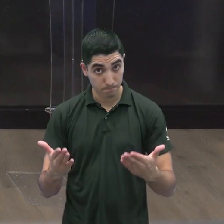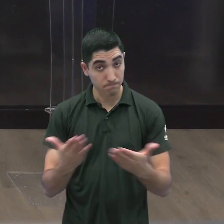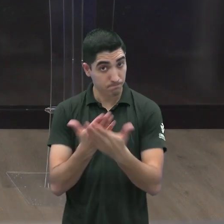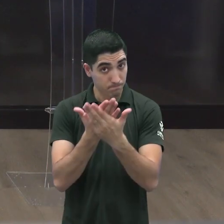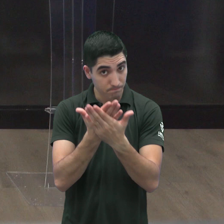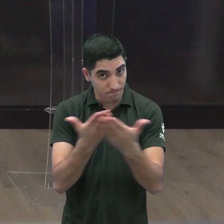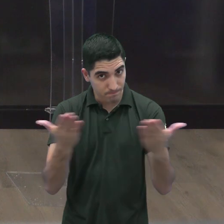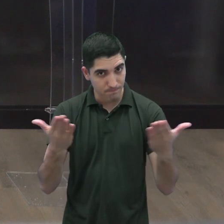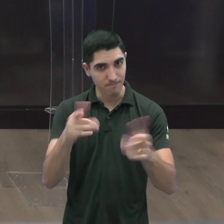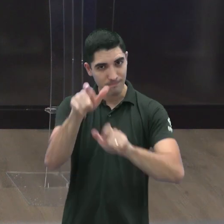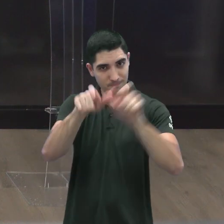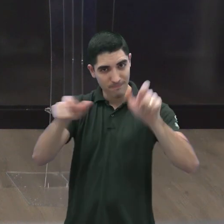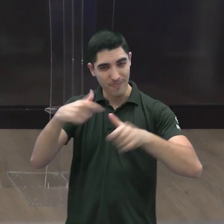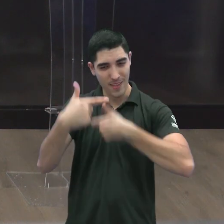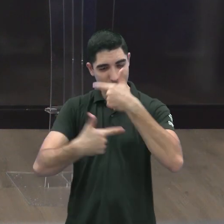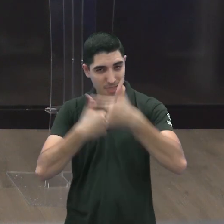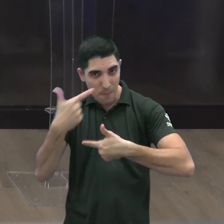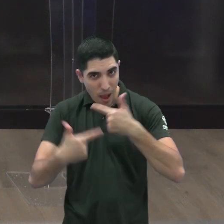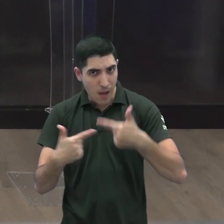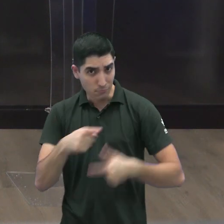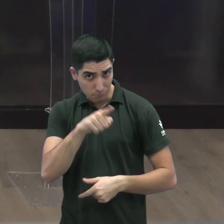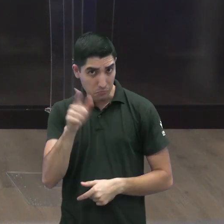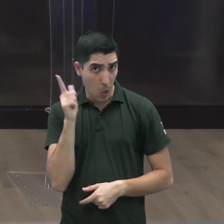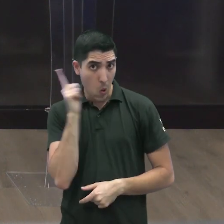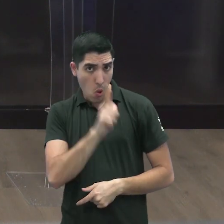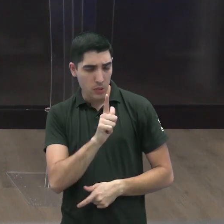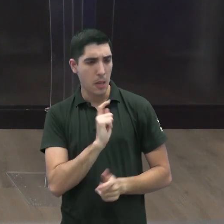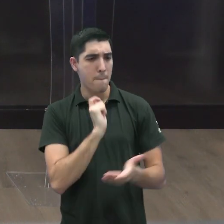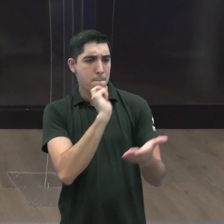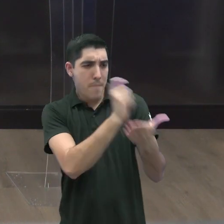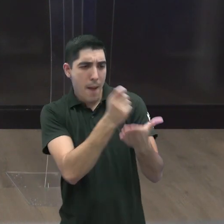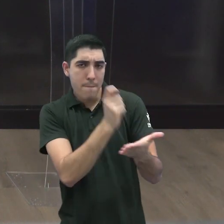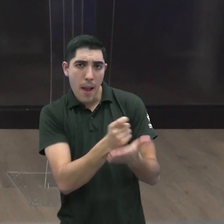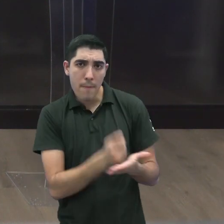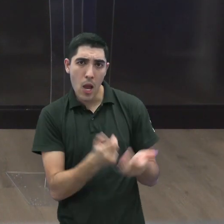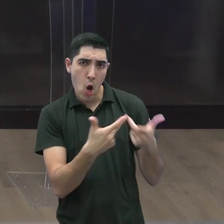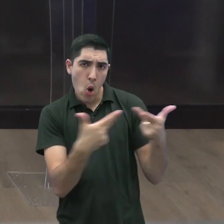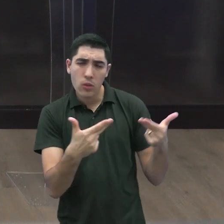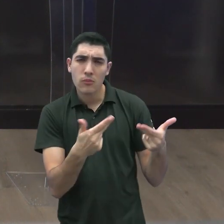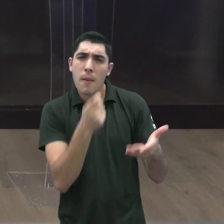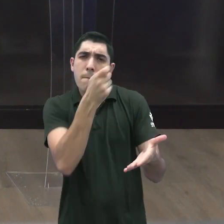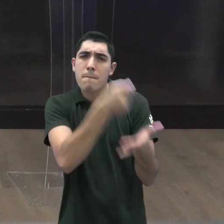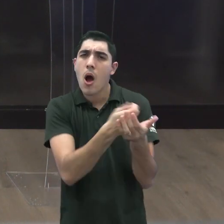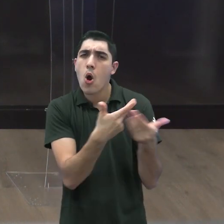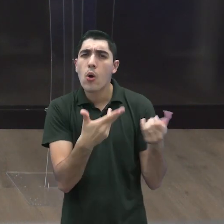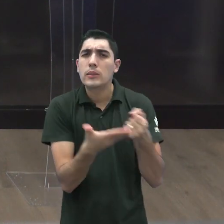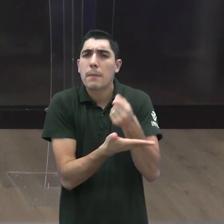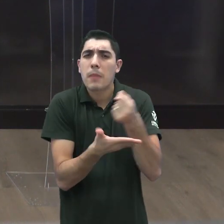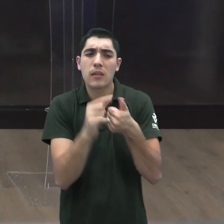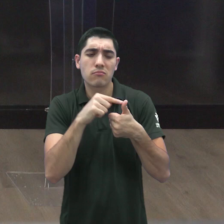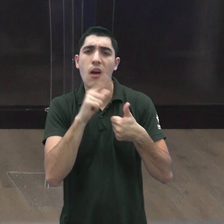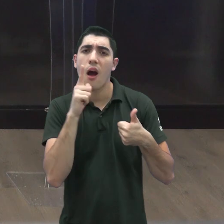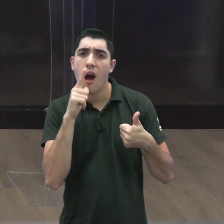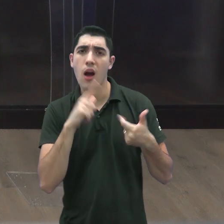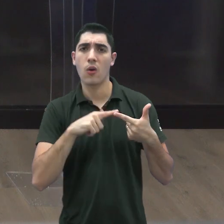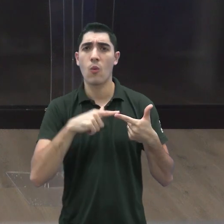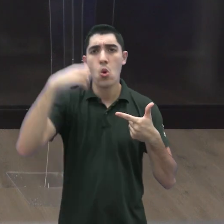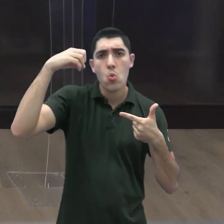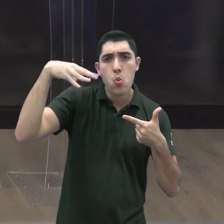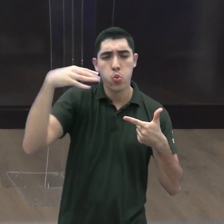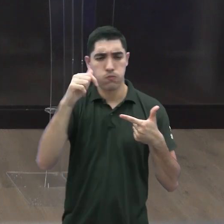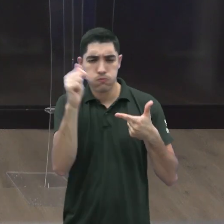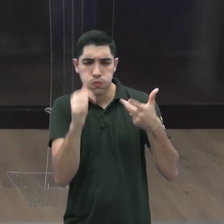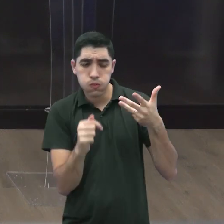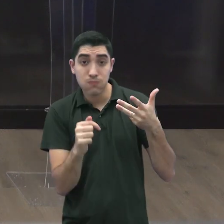E você, trabalhadora e trabalhador, está conseguindo pagar todas as contas, incluindo as básicas como água e